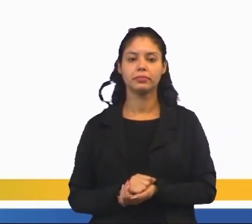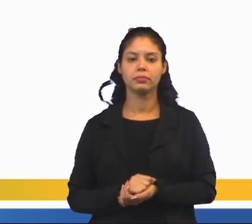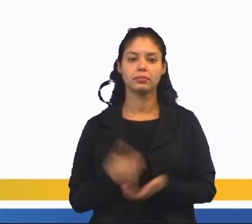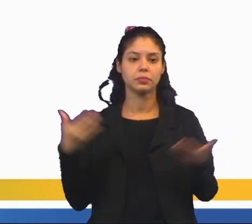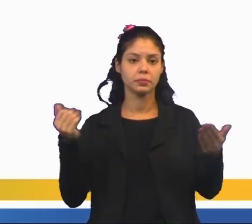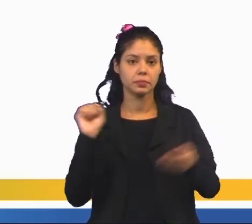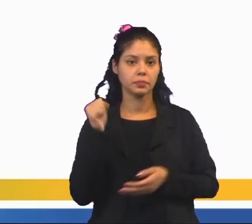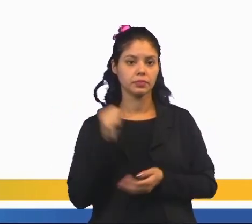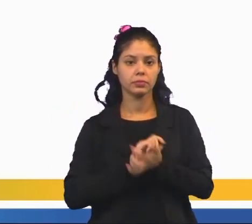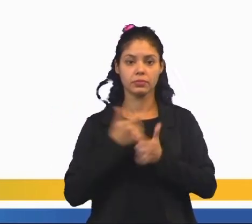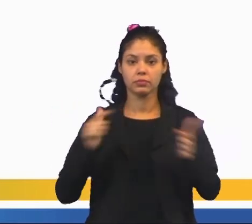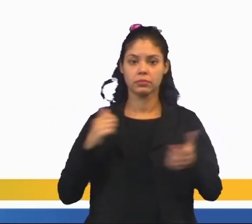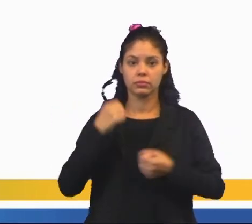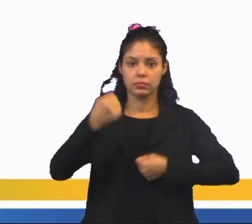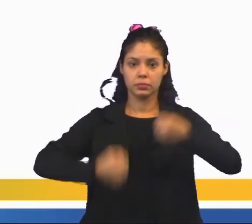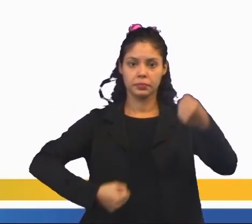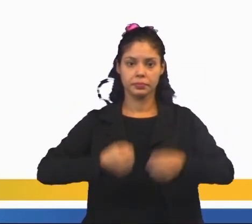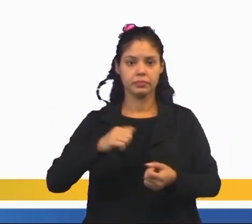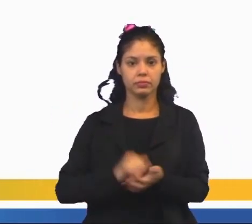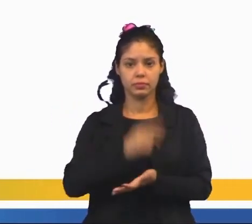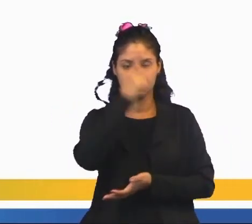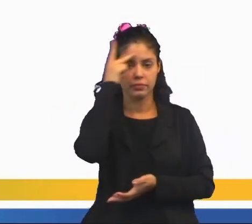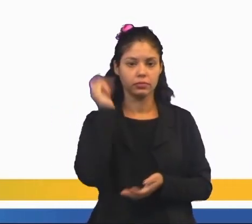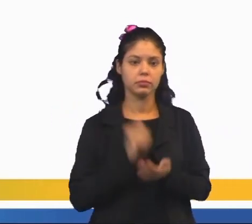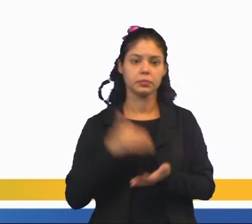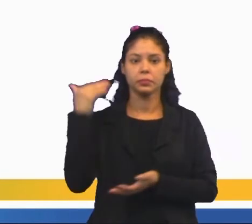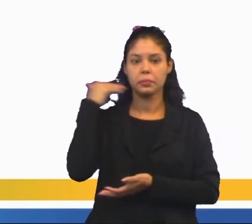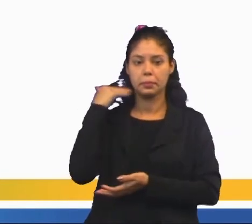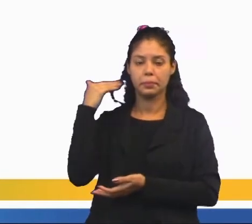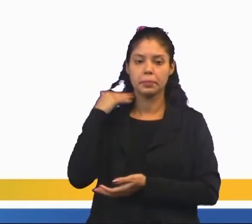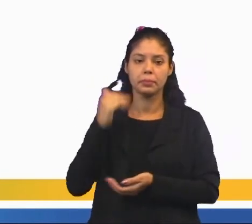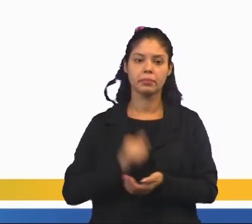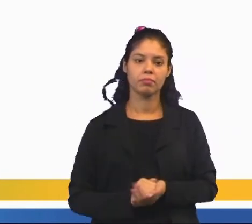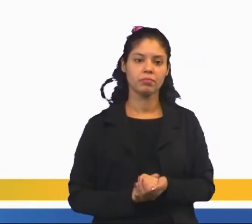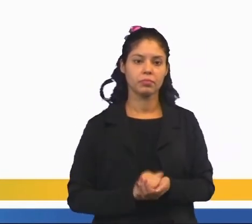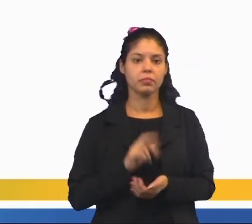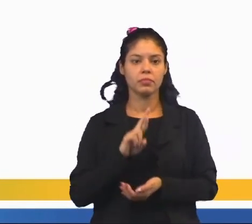significado 8, né? Grande carro para transporte de pessoas